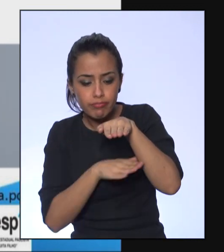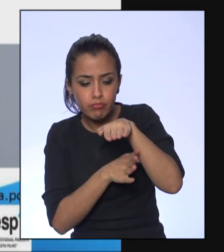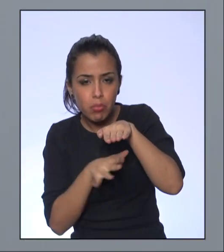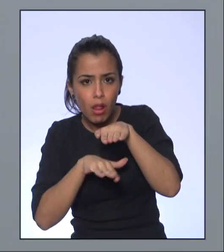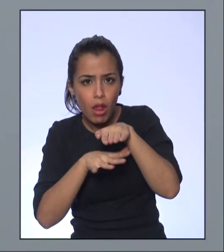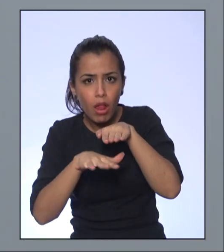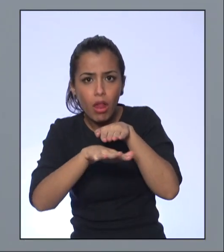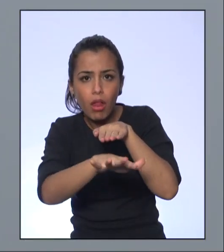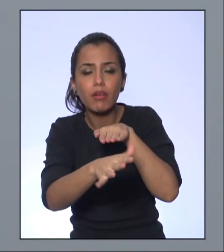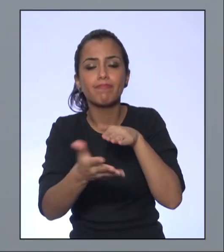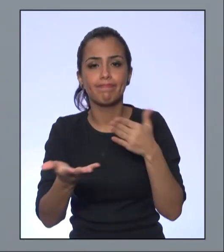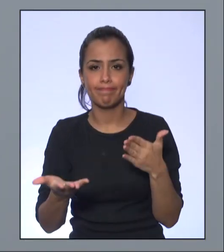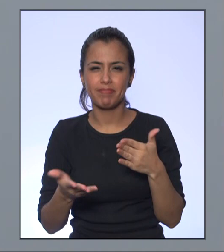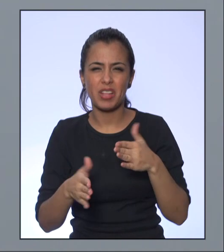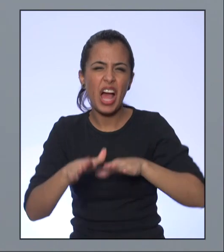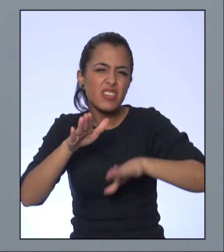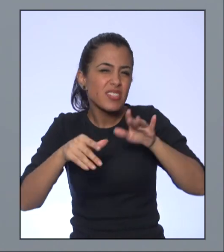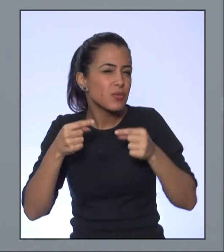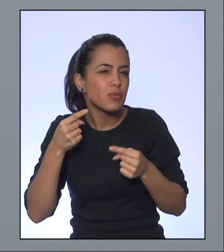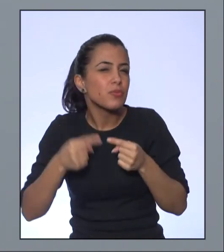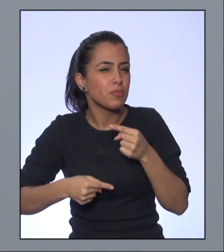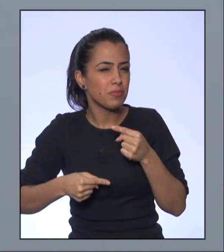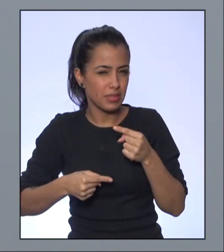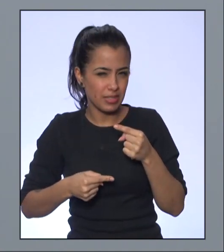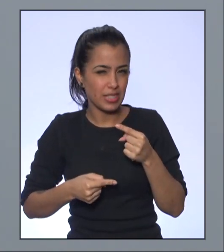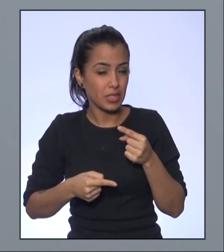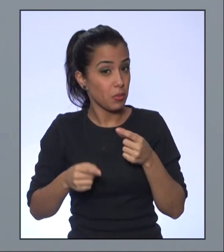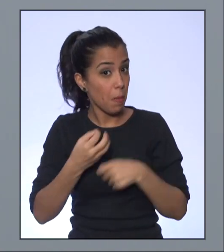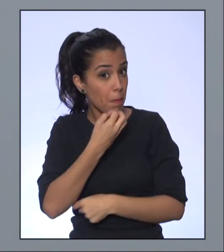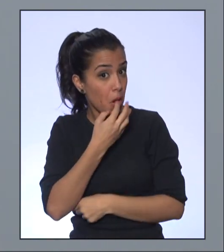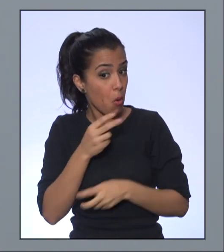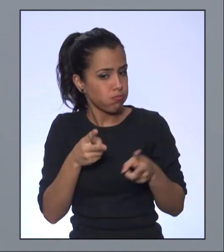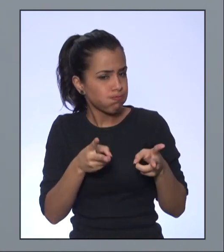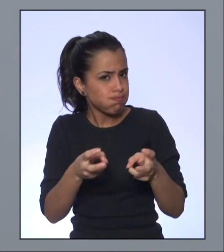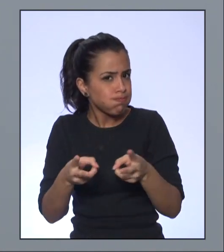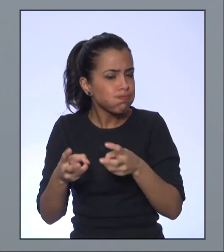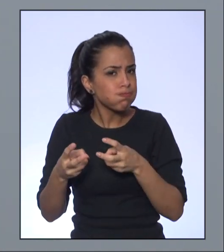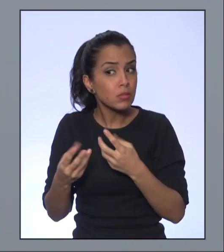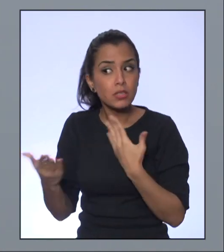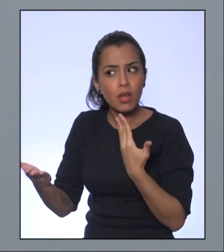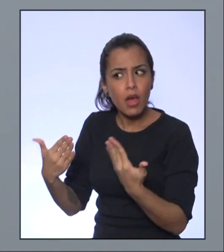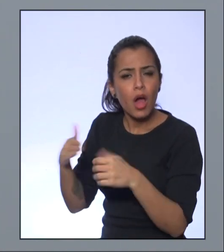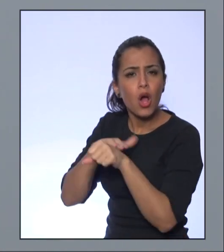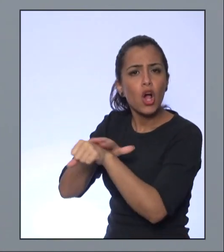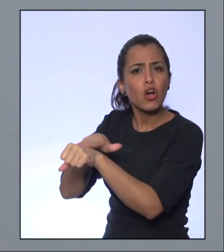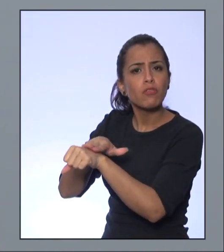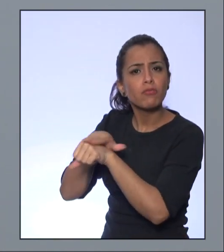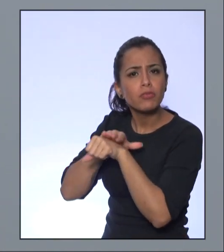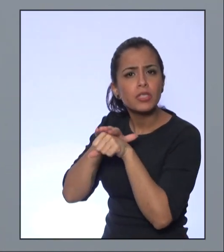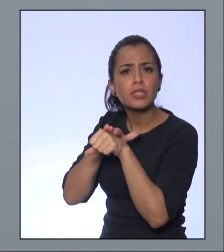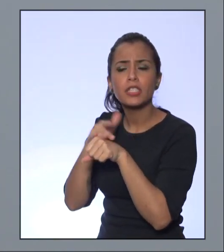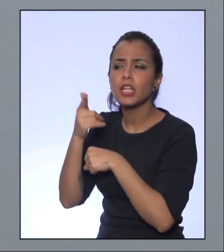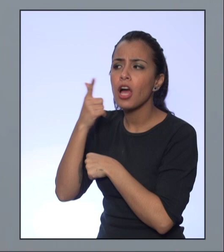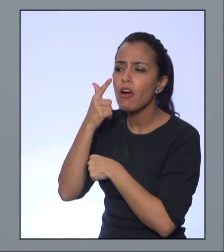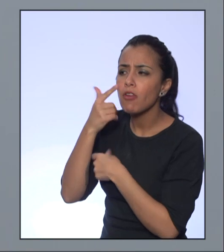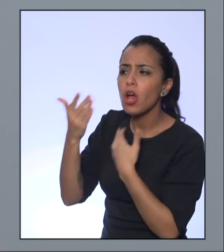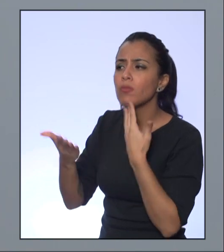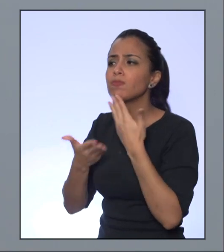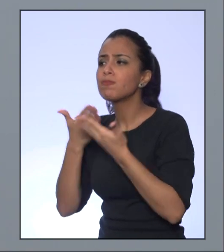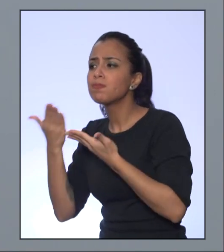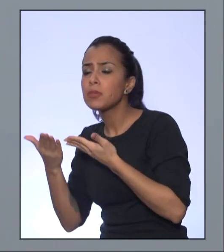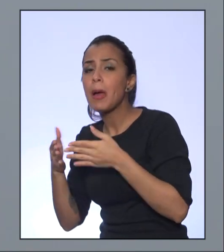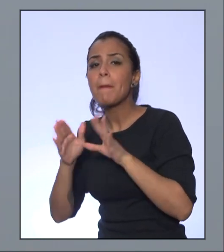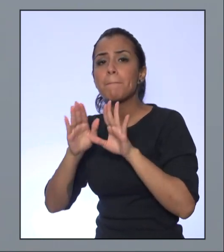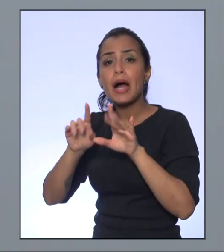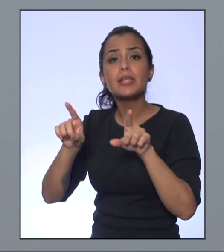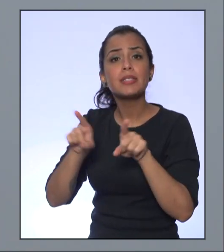de terra. Então, esse tipo de coisa vale a pena você conversar tanto com o grupo, mas em especial